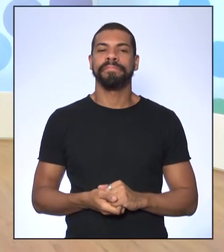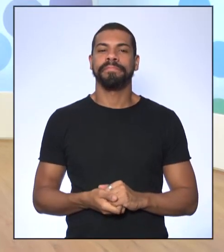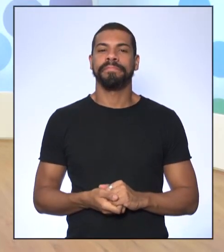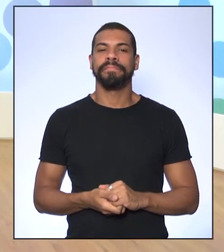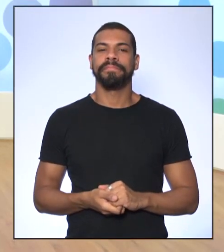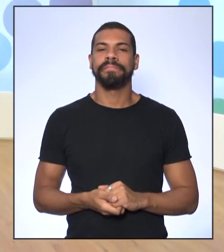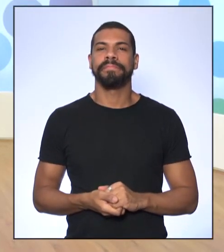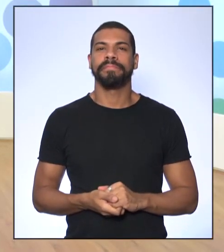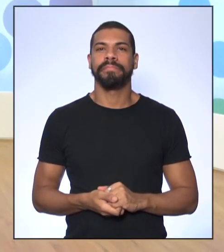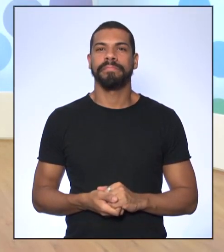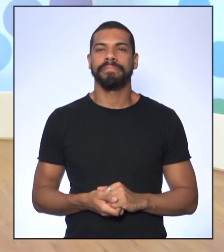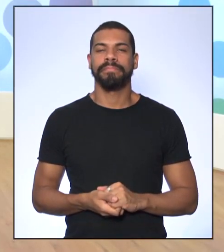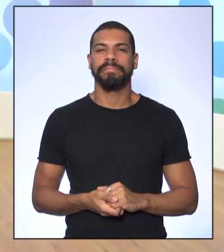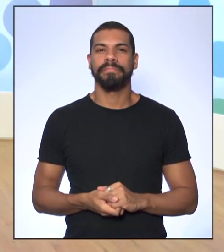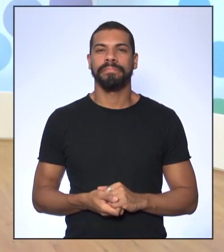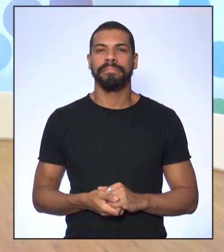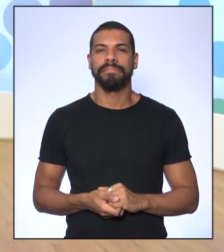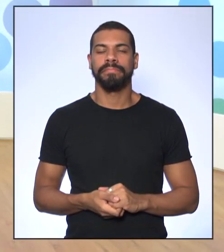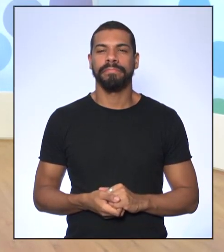Vamos lá.